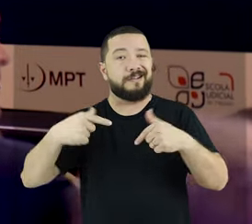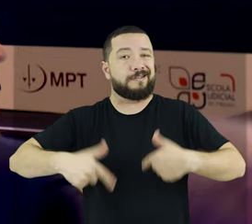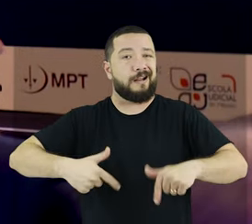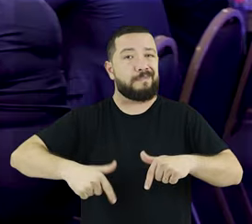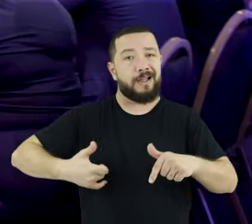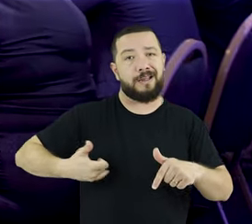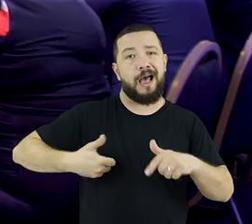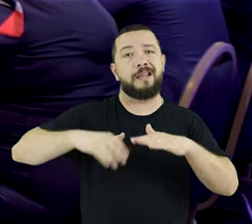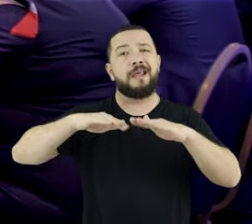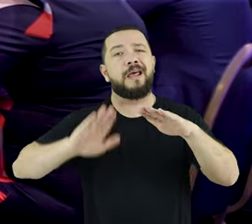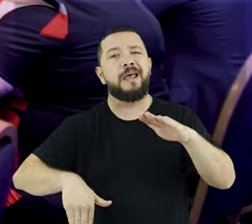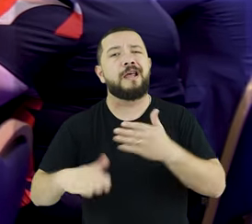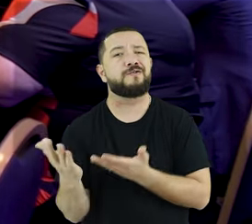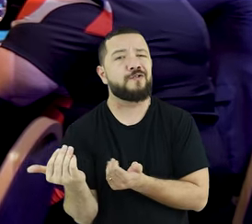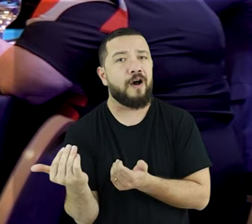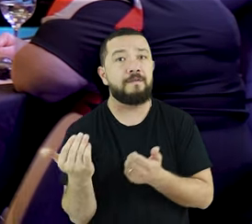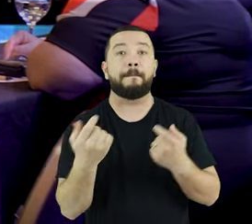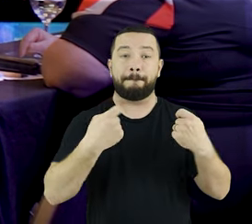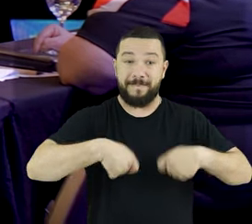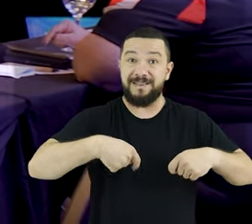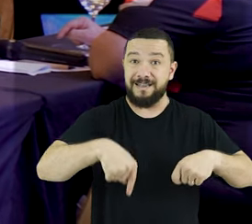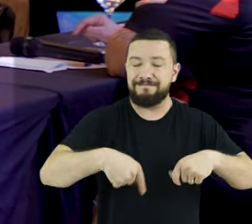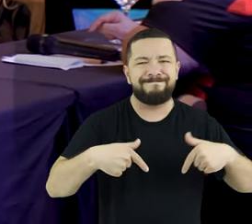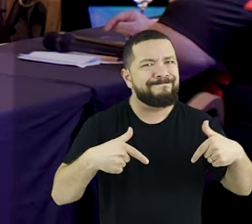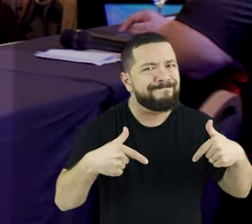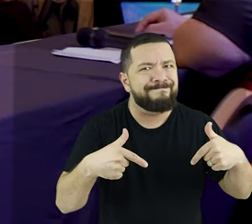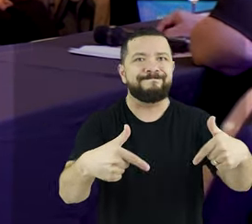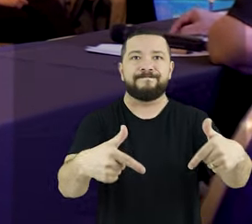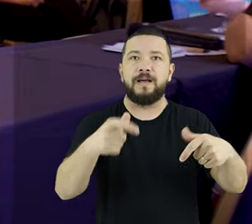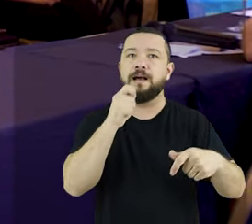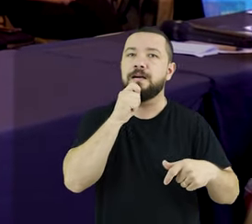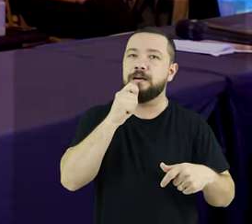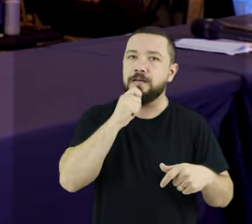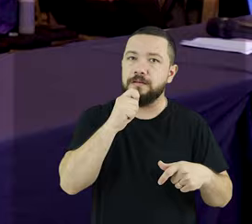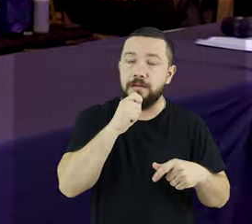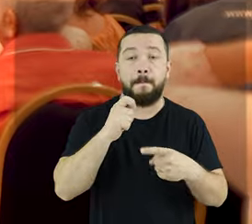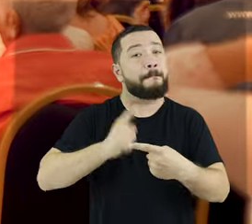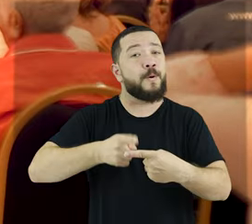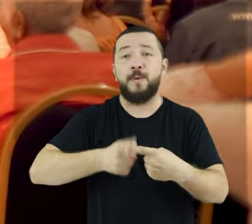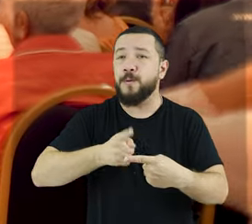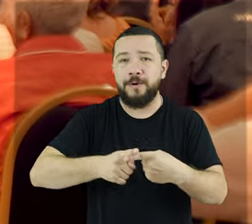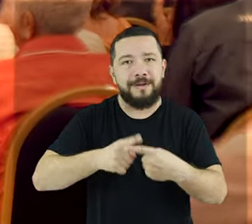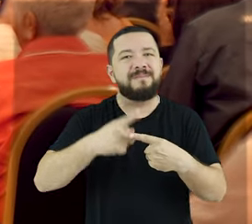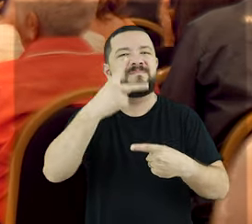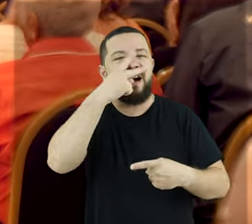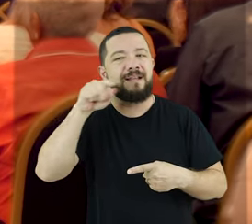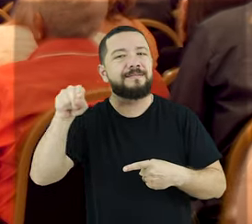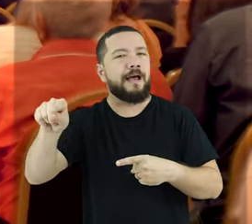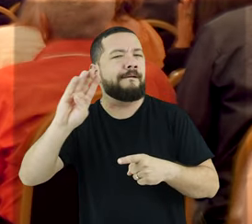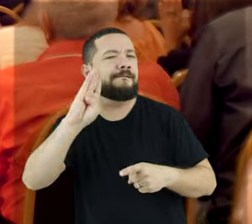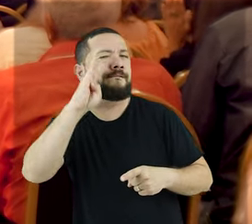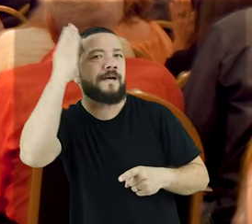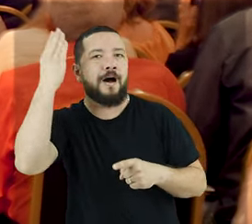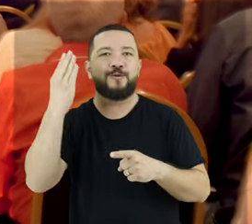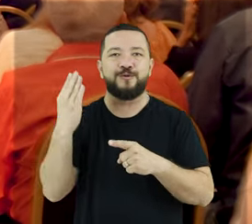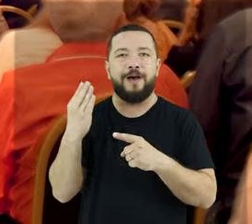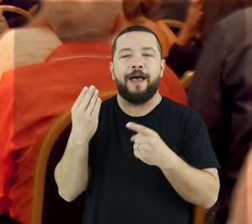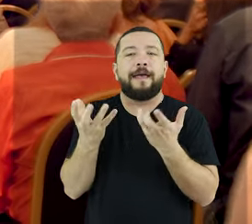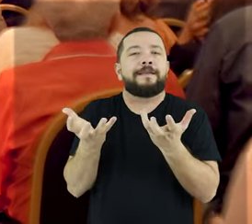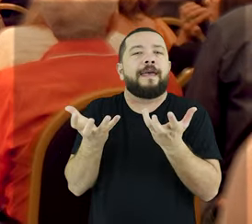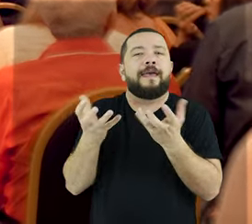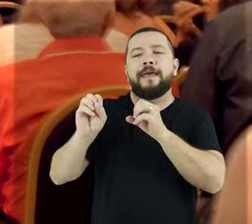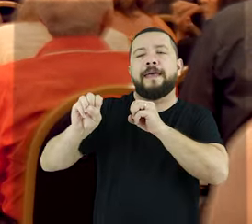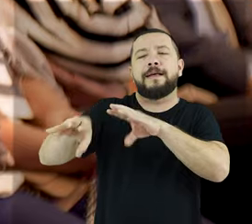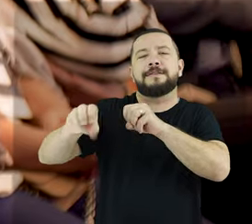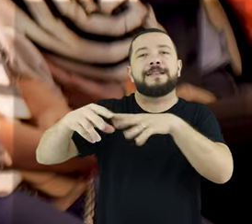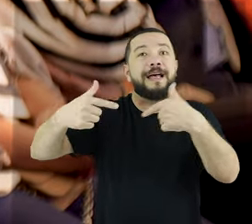tipo de ilegalidade desafia a justiça do trabalho no país. Imposição muitas vezes disfarçada de aprendizado, na